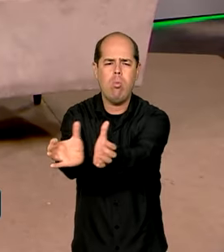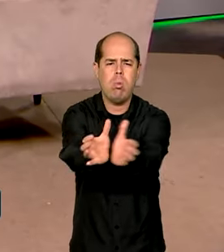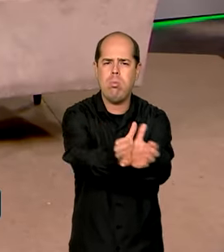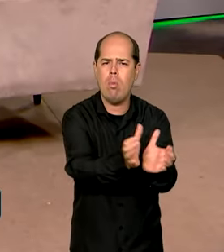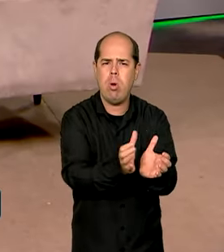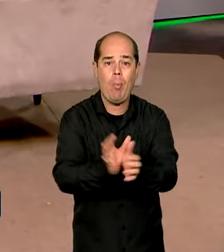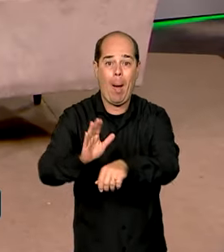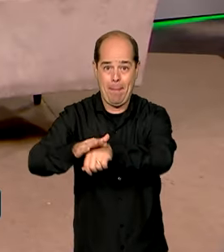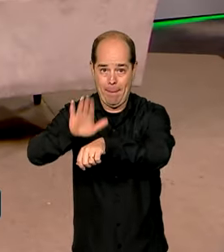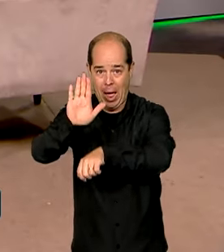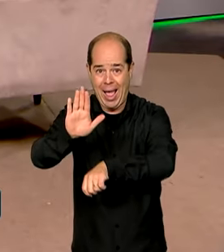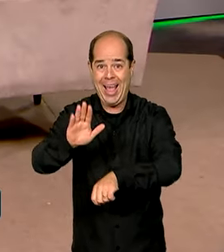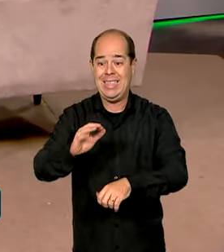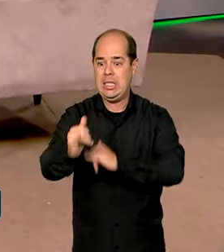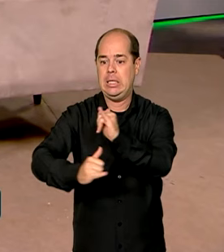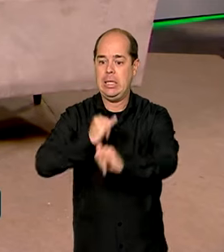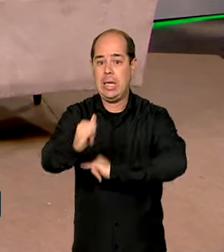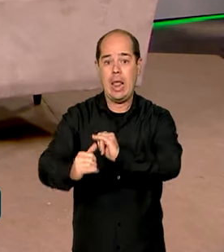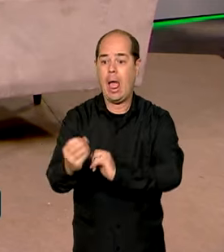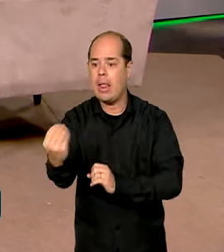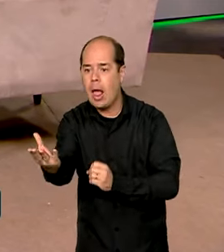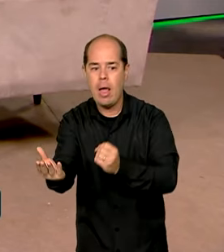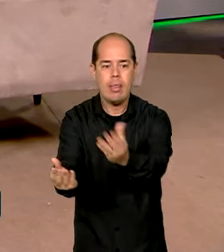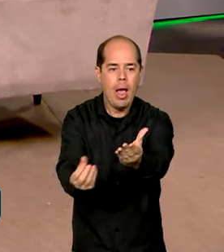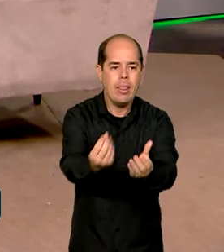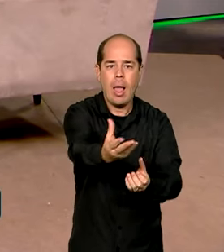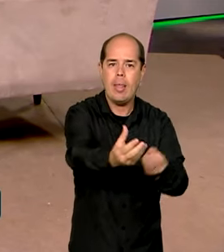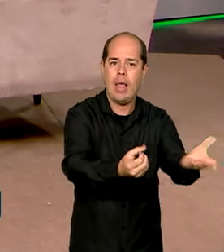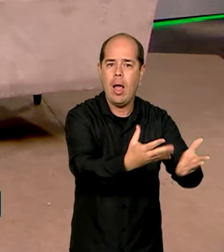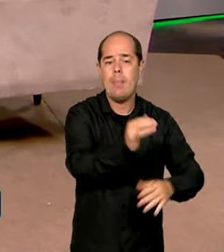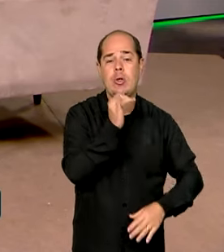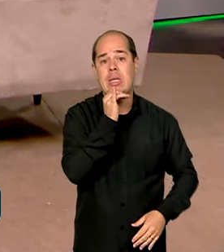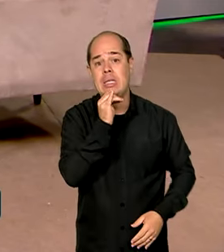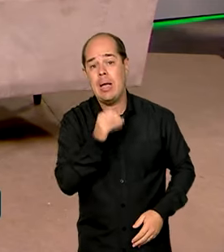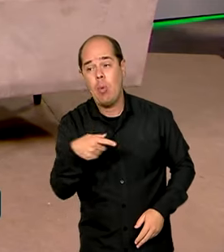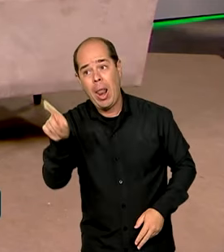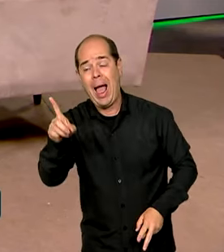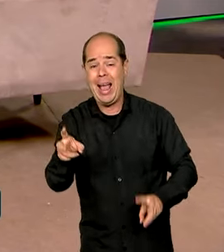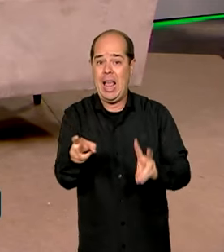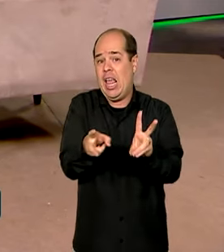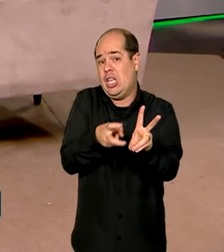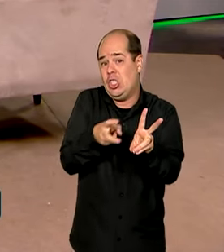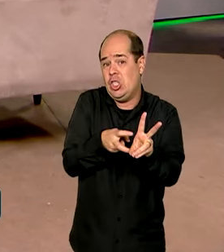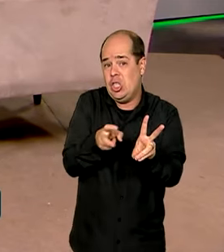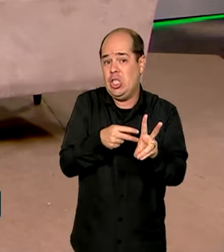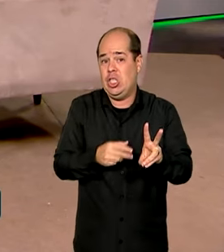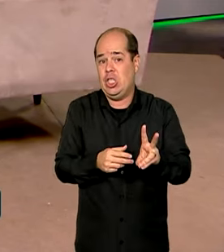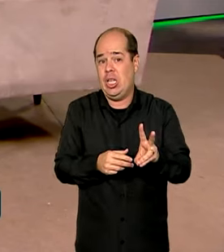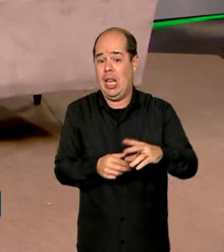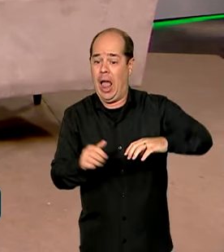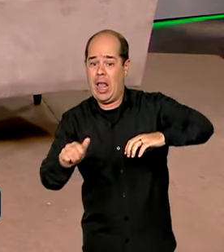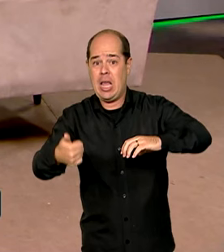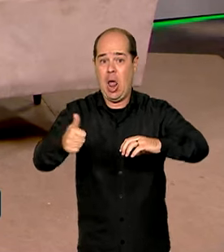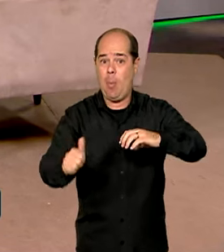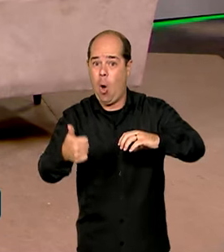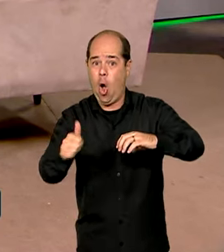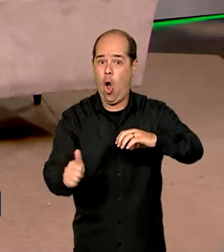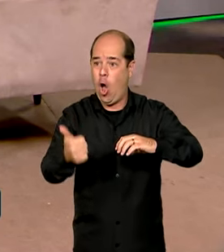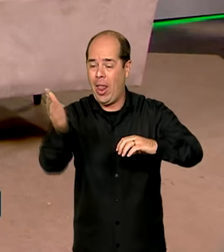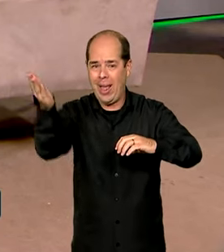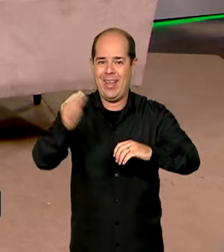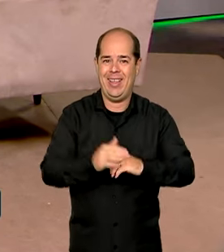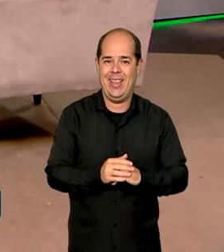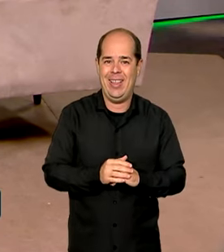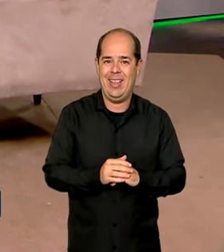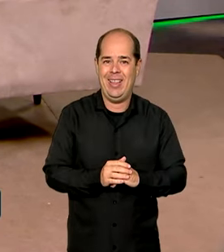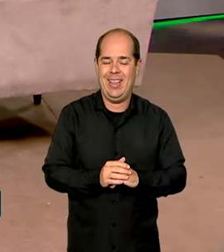aqui, ter um ponto de pagamento lá na comunidade indígena, lá no Quilombola, ali na Ribeirinha, ali numa